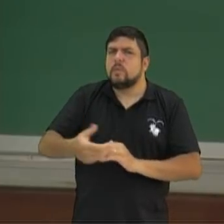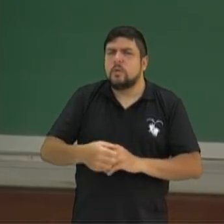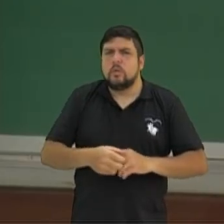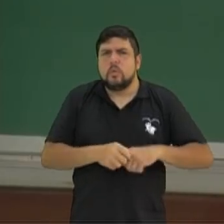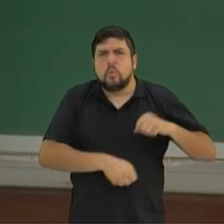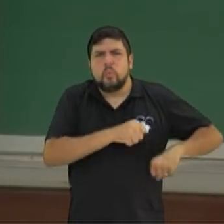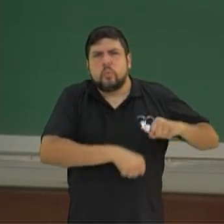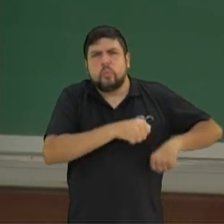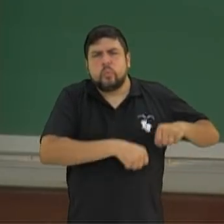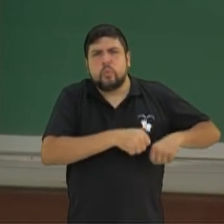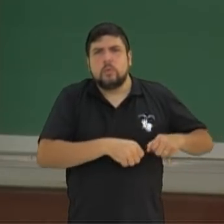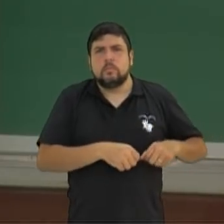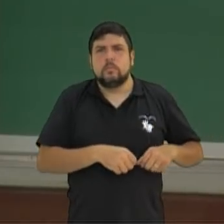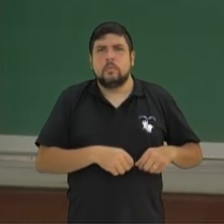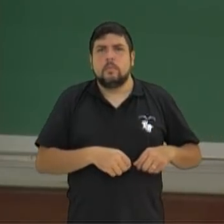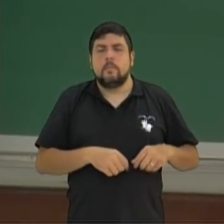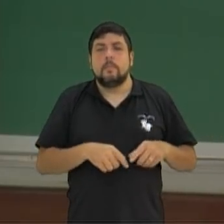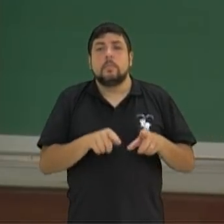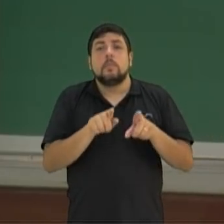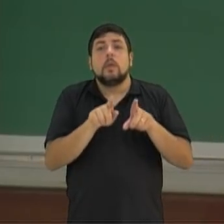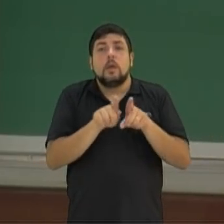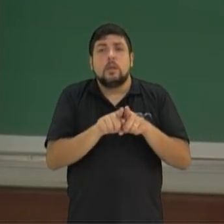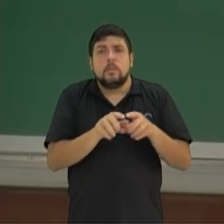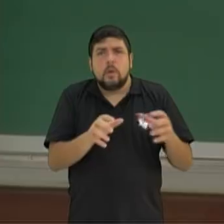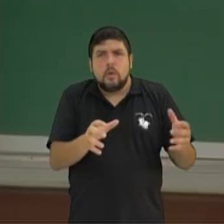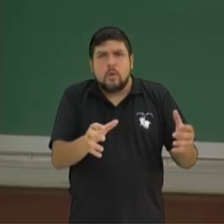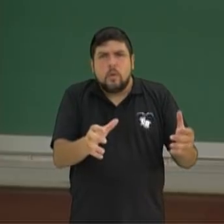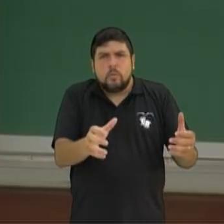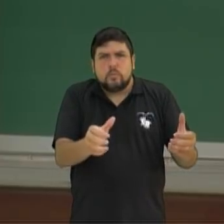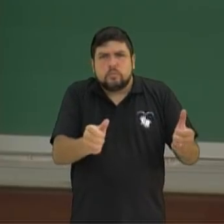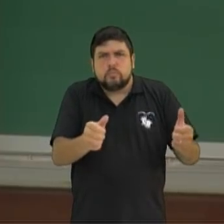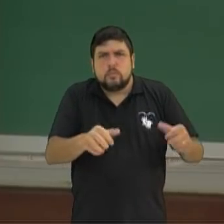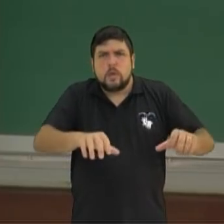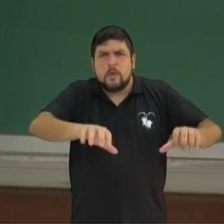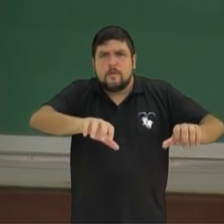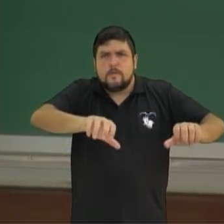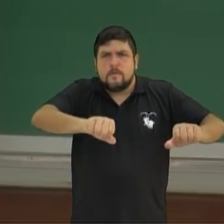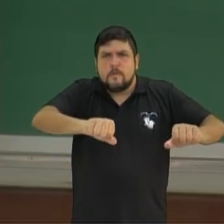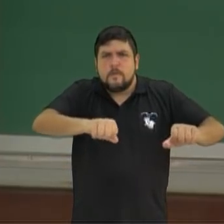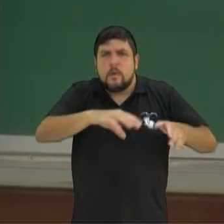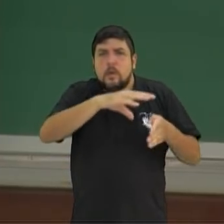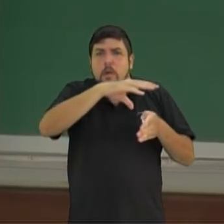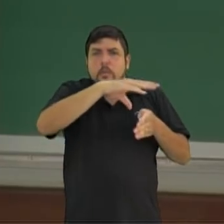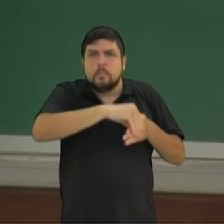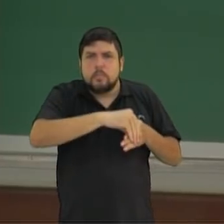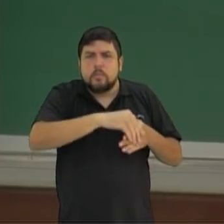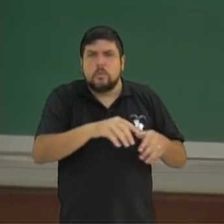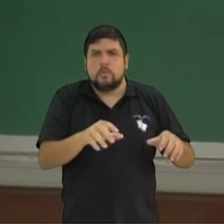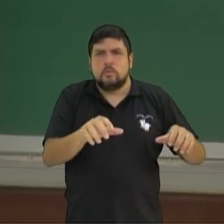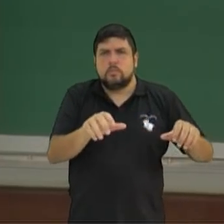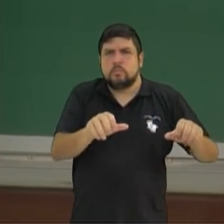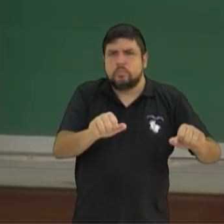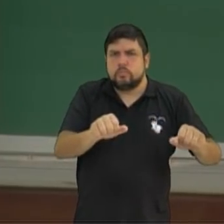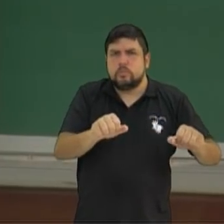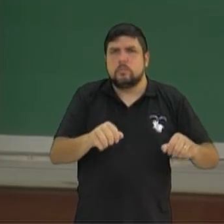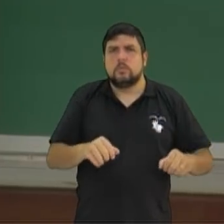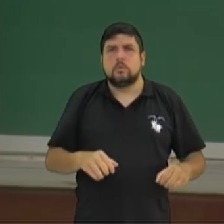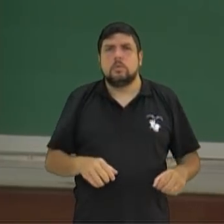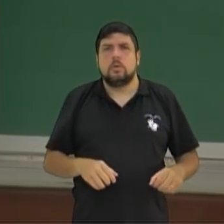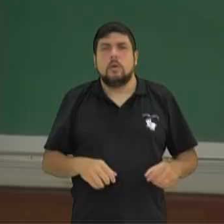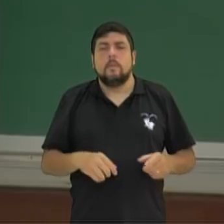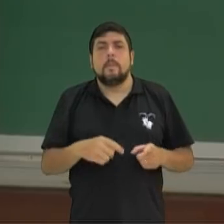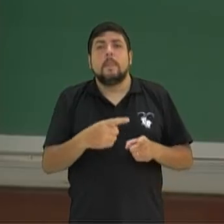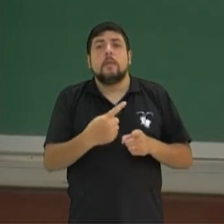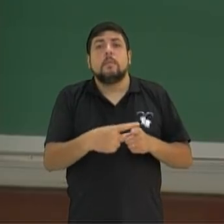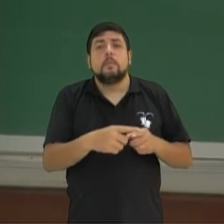o freio dela, quando você puxa, né, aciona o freio, ele não trava a roda de vez por conta